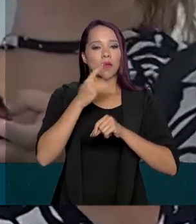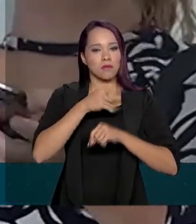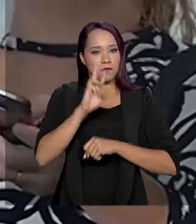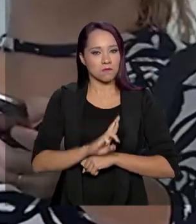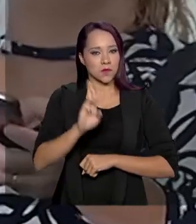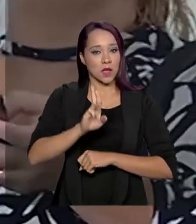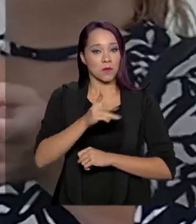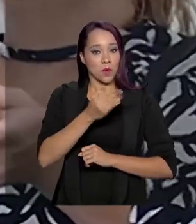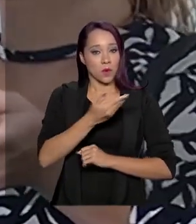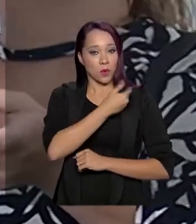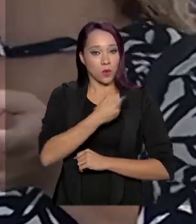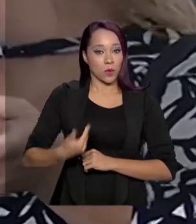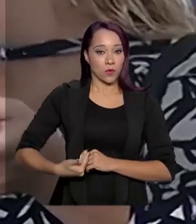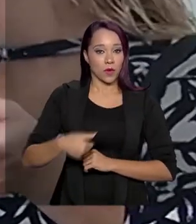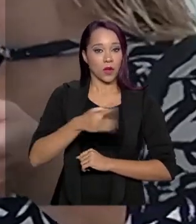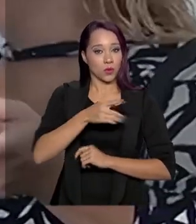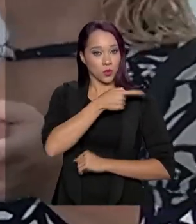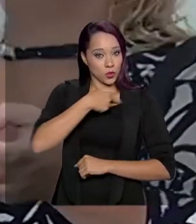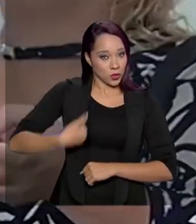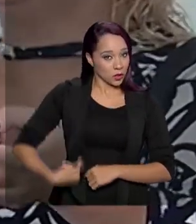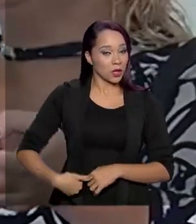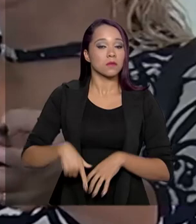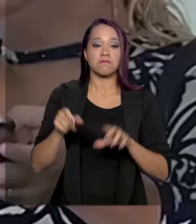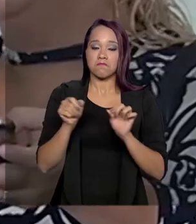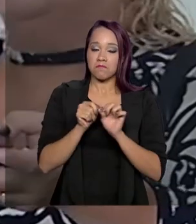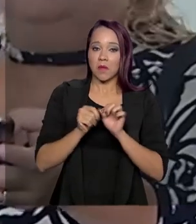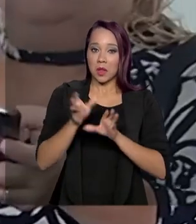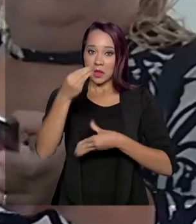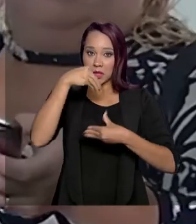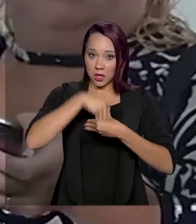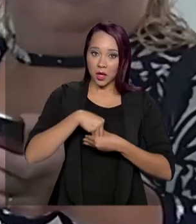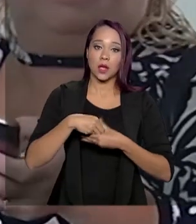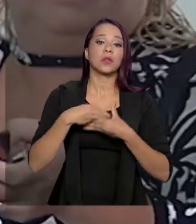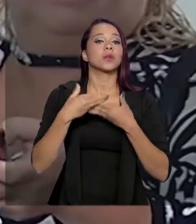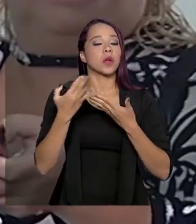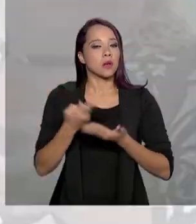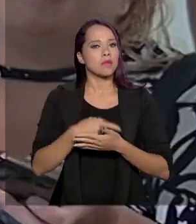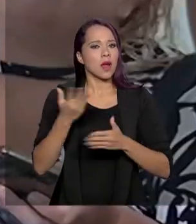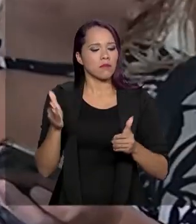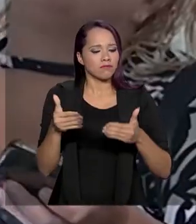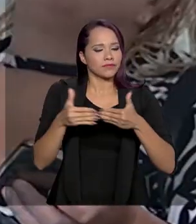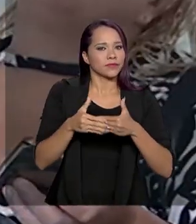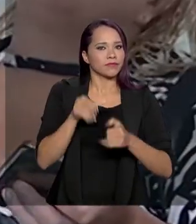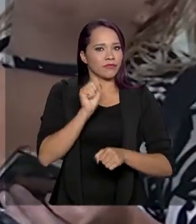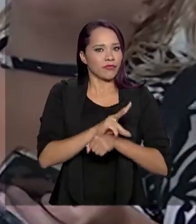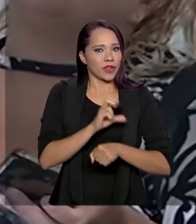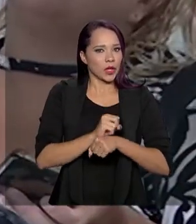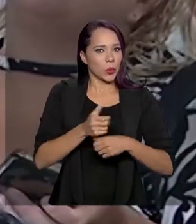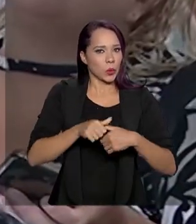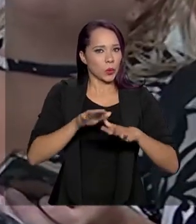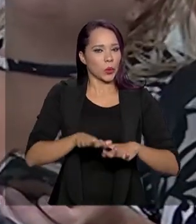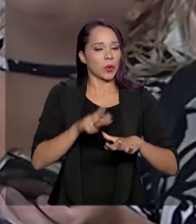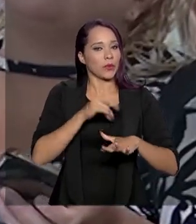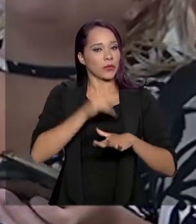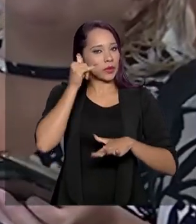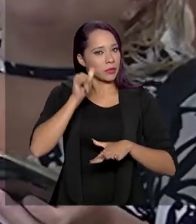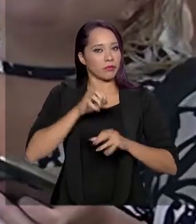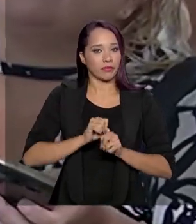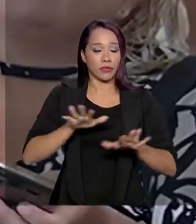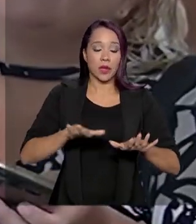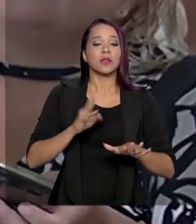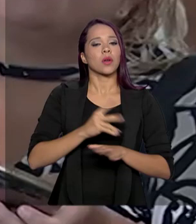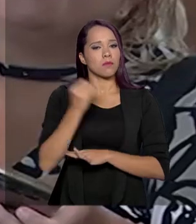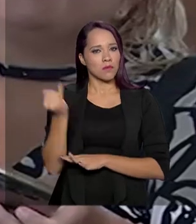governo chinês tomou internamente para conter esse vírus. Enfim, é muito importante essa proximidade do